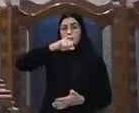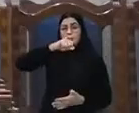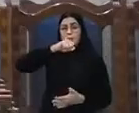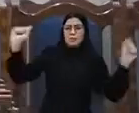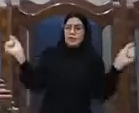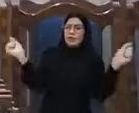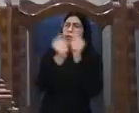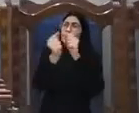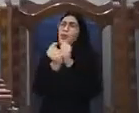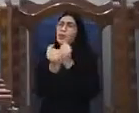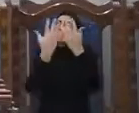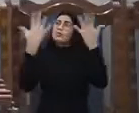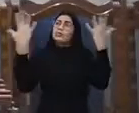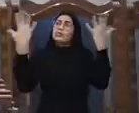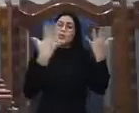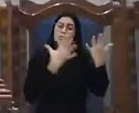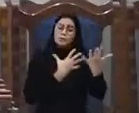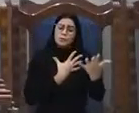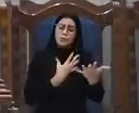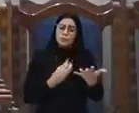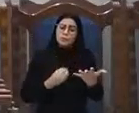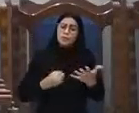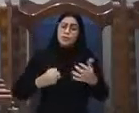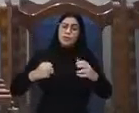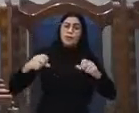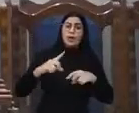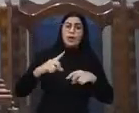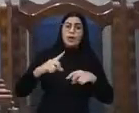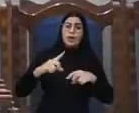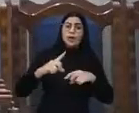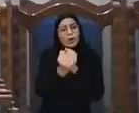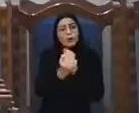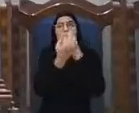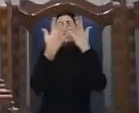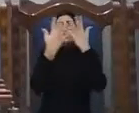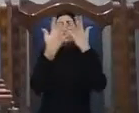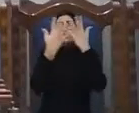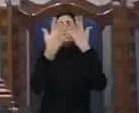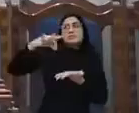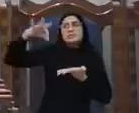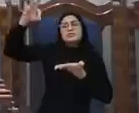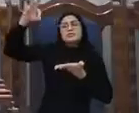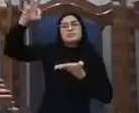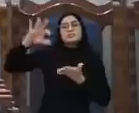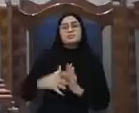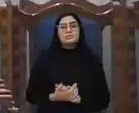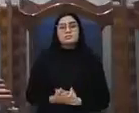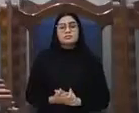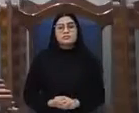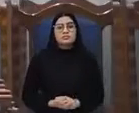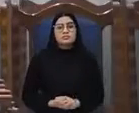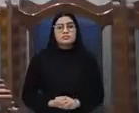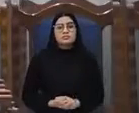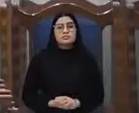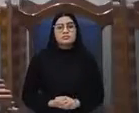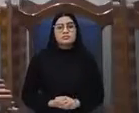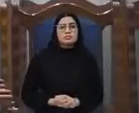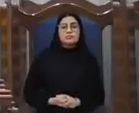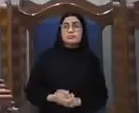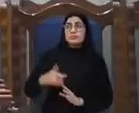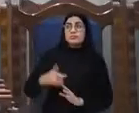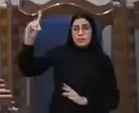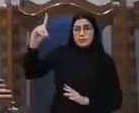para o Filho, outra glória para o Espírito Santo de Deus. Ele é